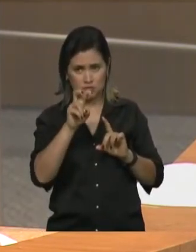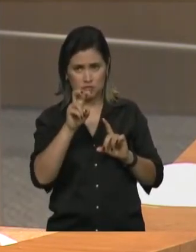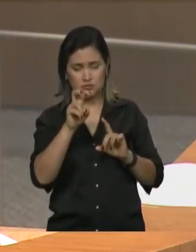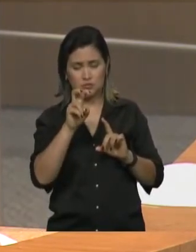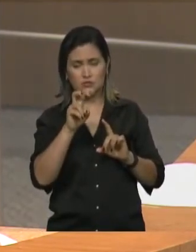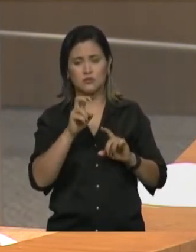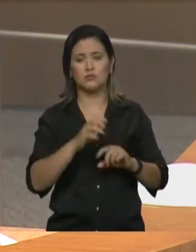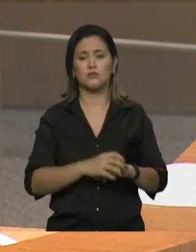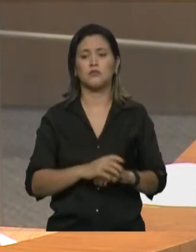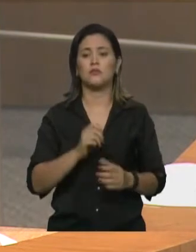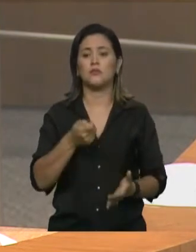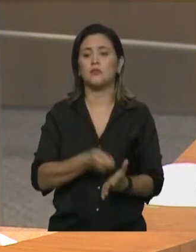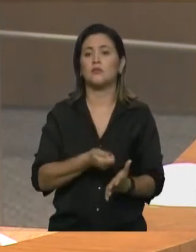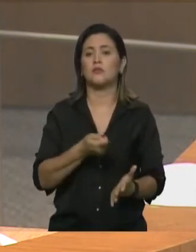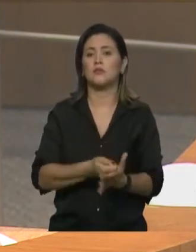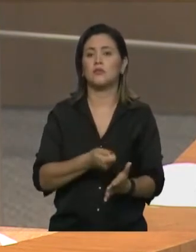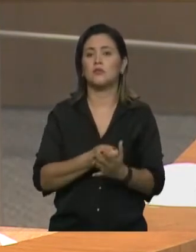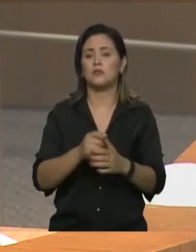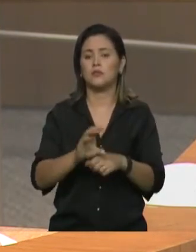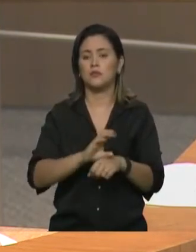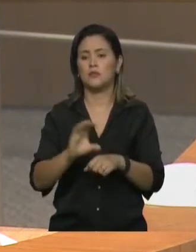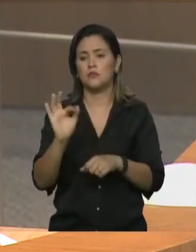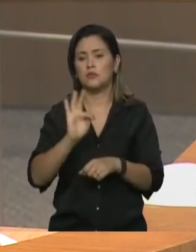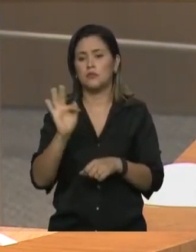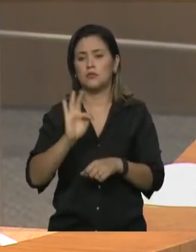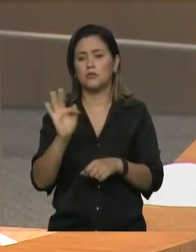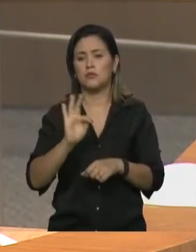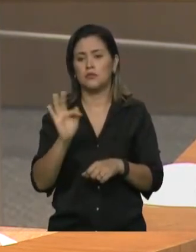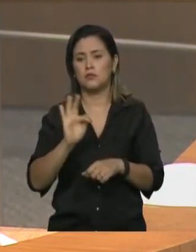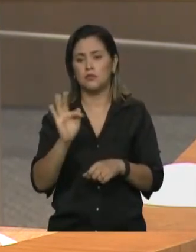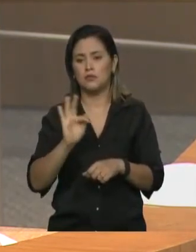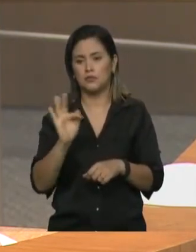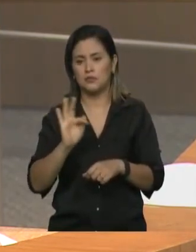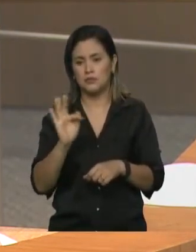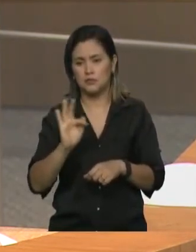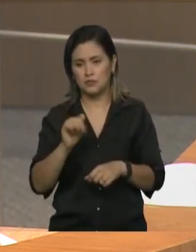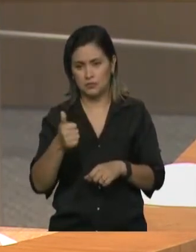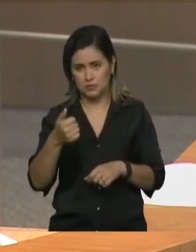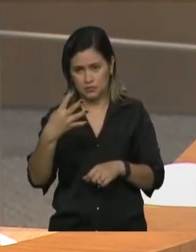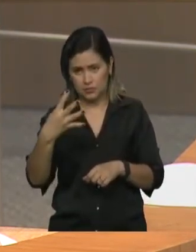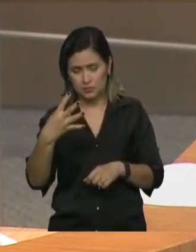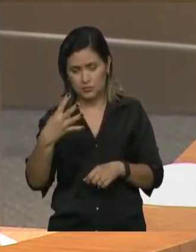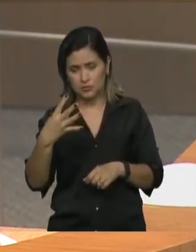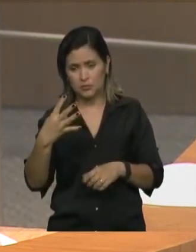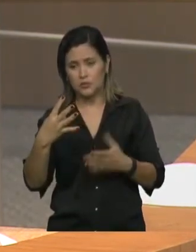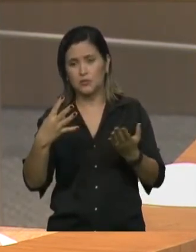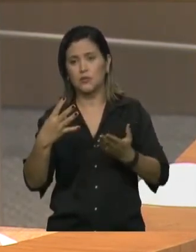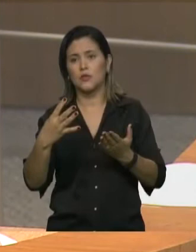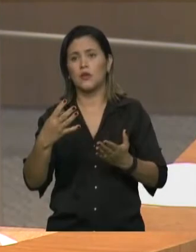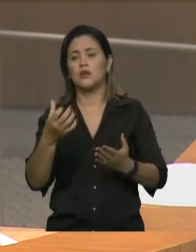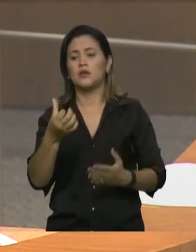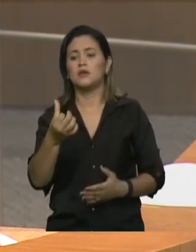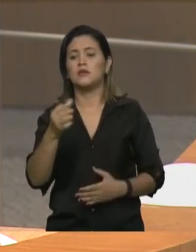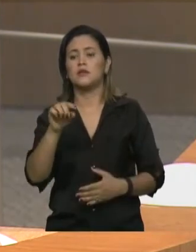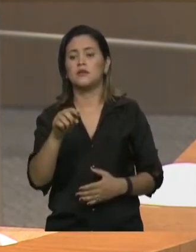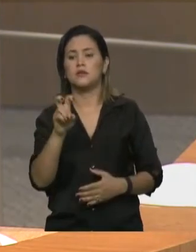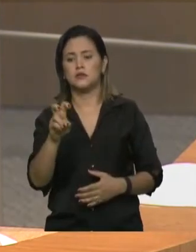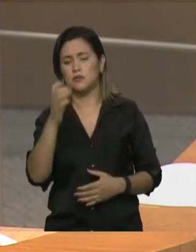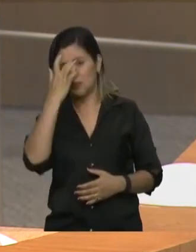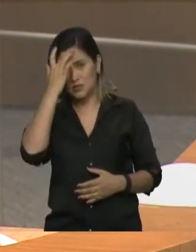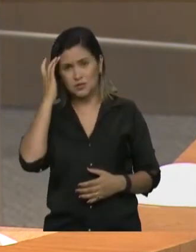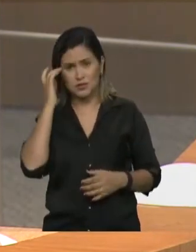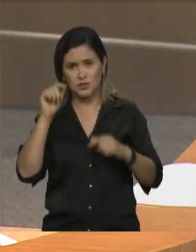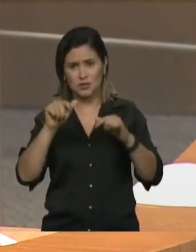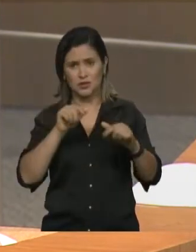por obrigação da Constituição Federal, é de 14, reduz 6,5. Então, o servidor que ganha até um salário mínimo passa a